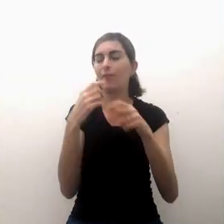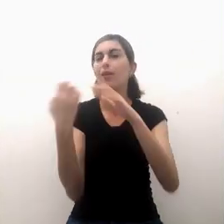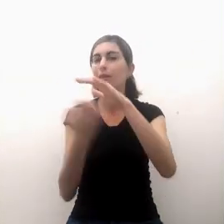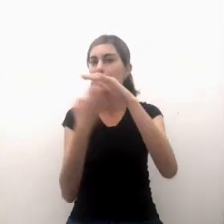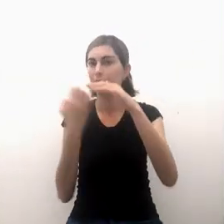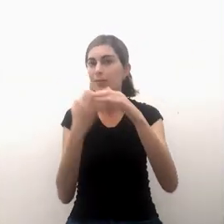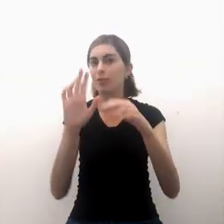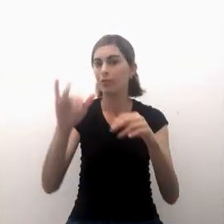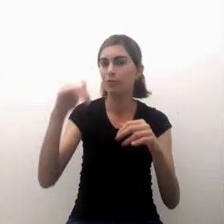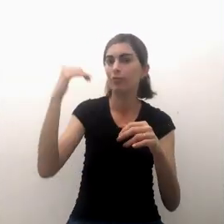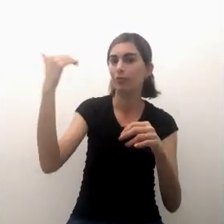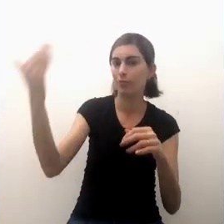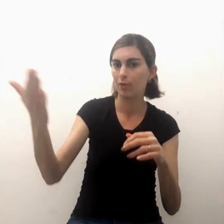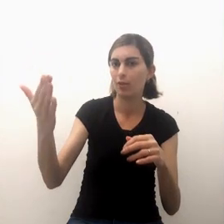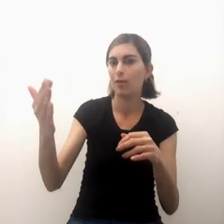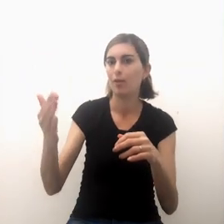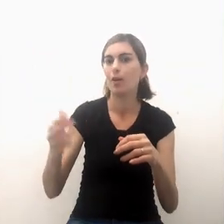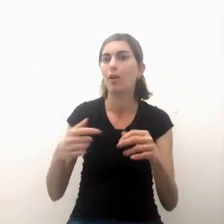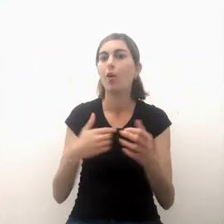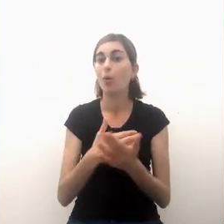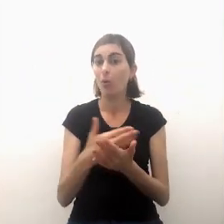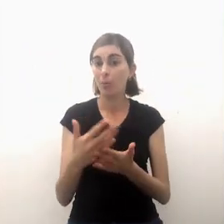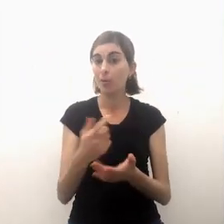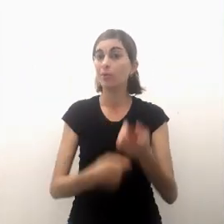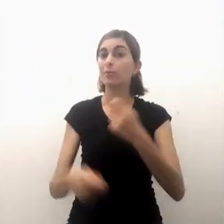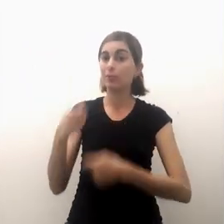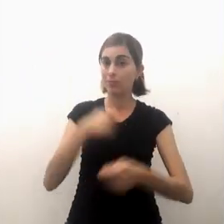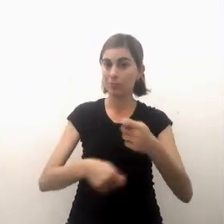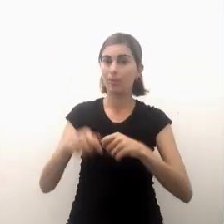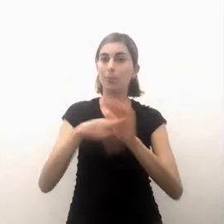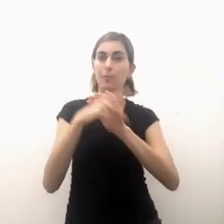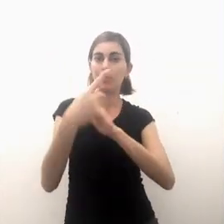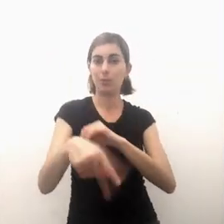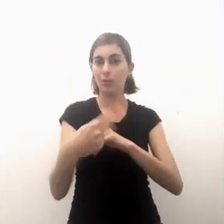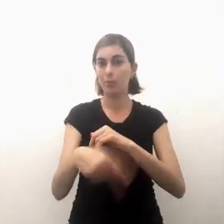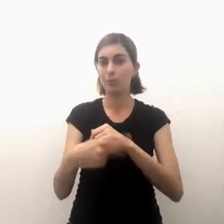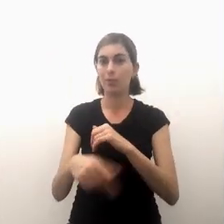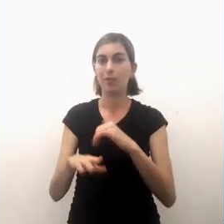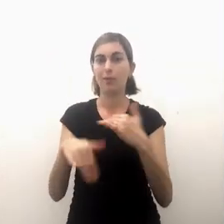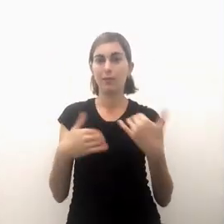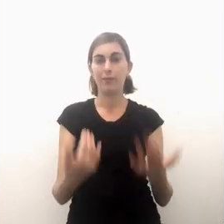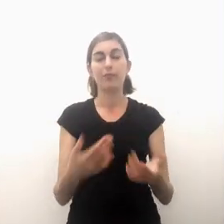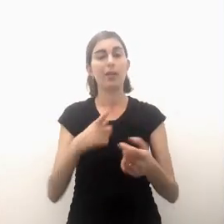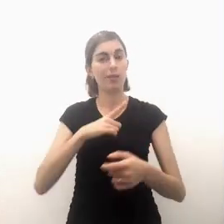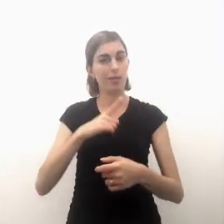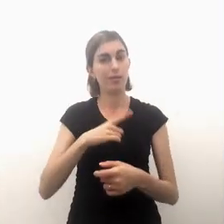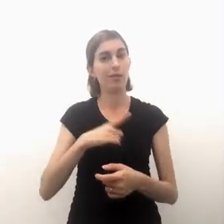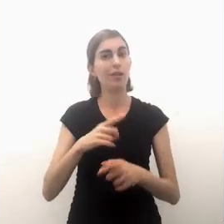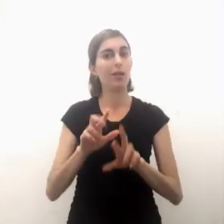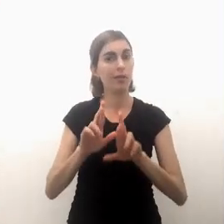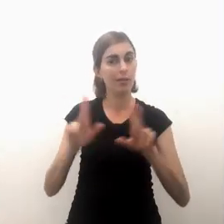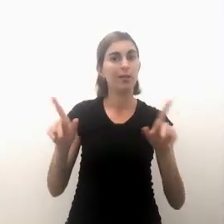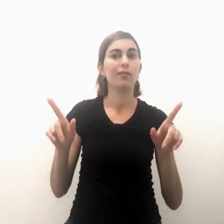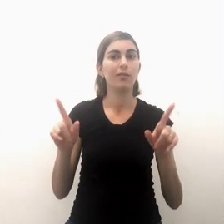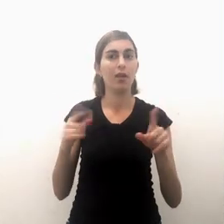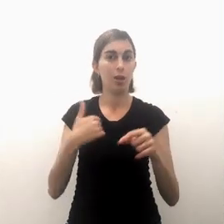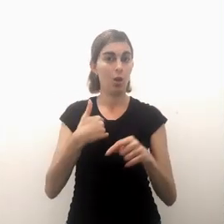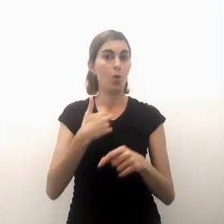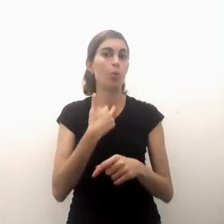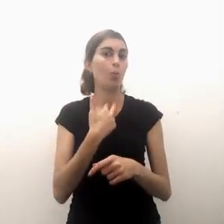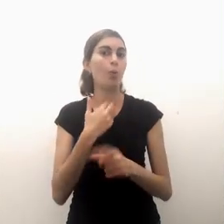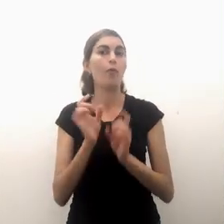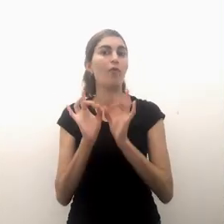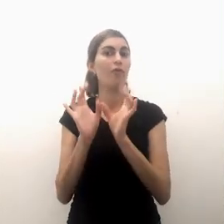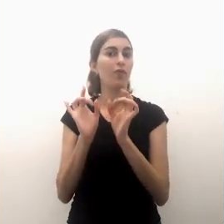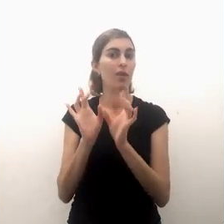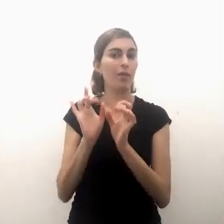empresas estrangeiras, tá? E comercializava no seu mercado interno. Então, existia uma contradição. Enquanto eu não posso